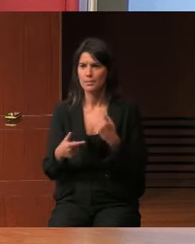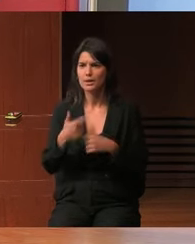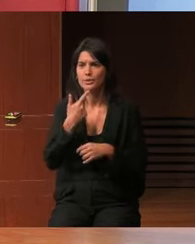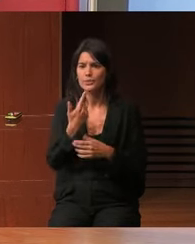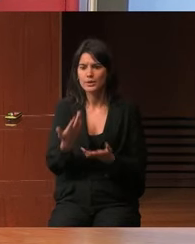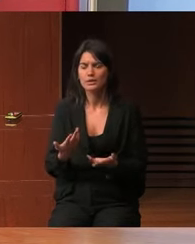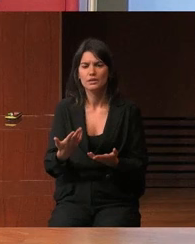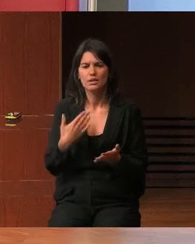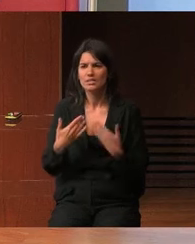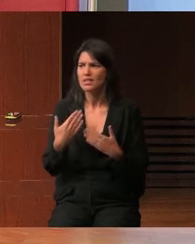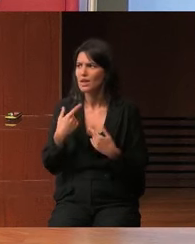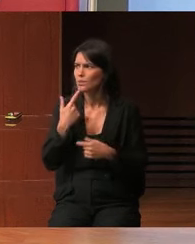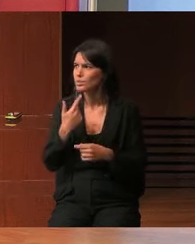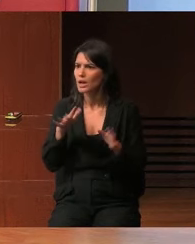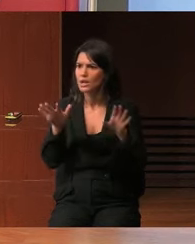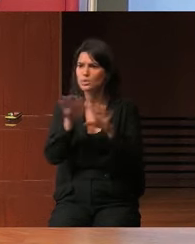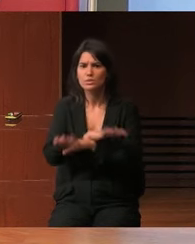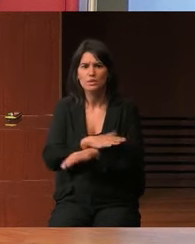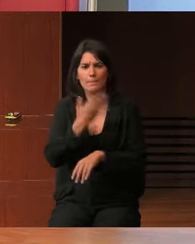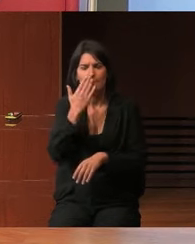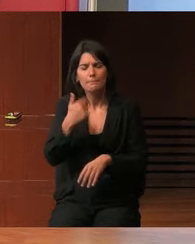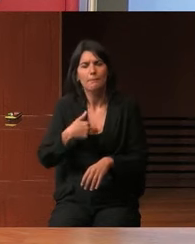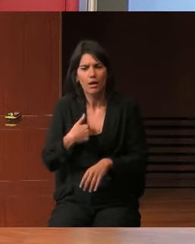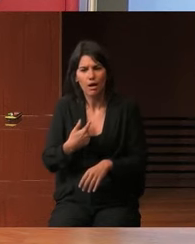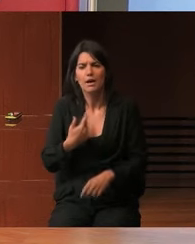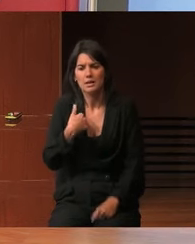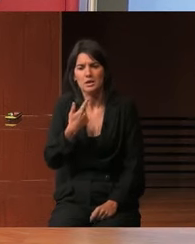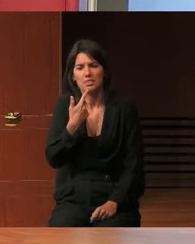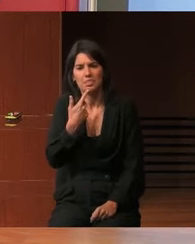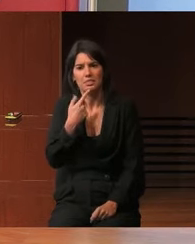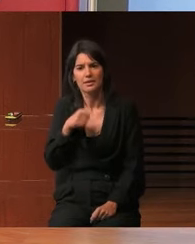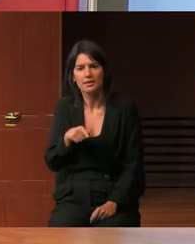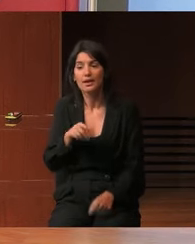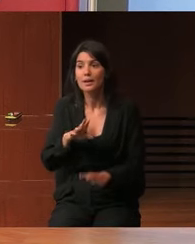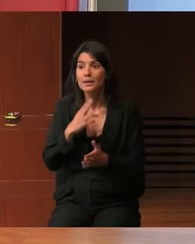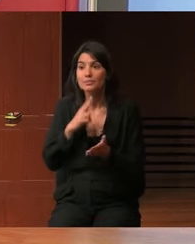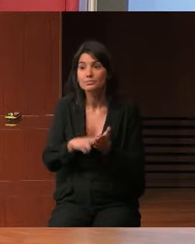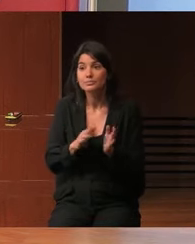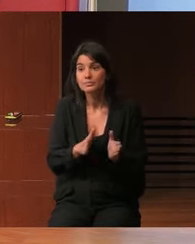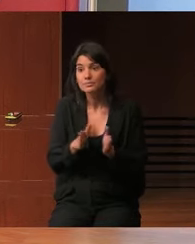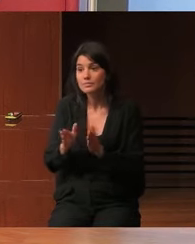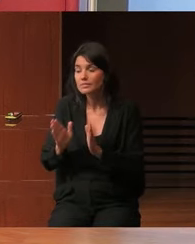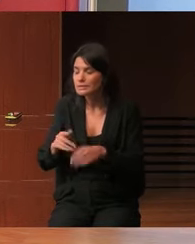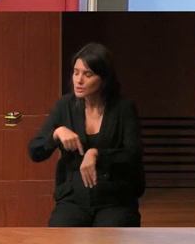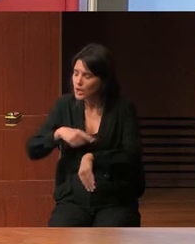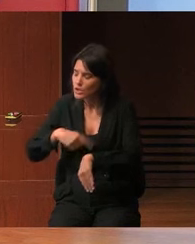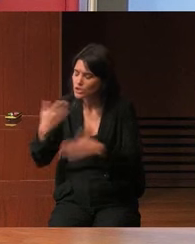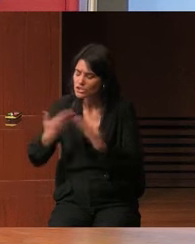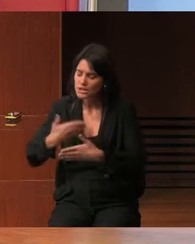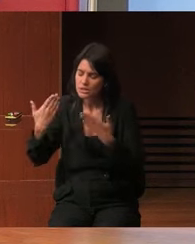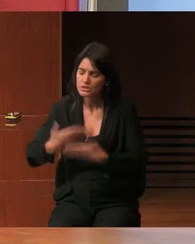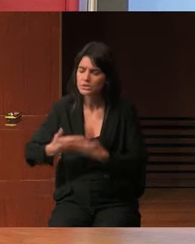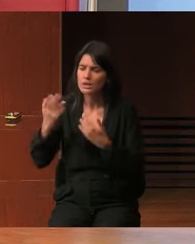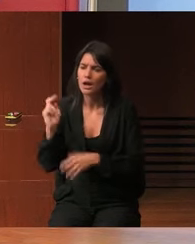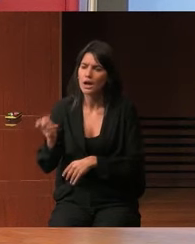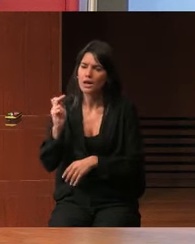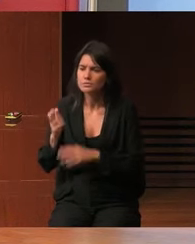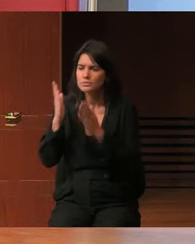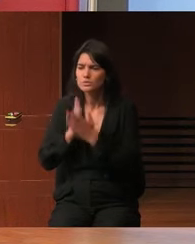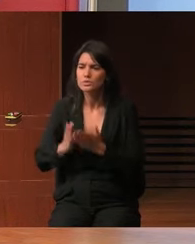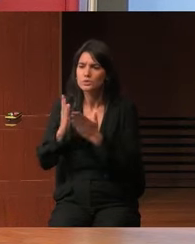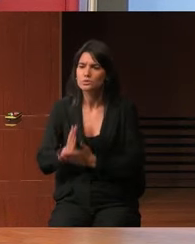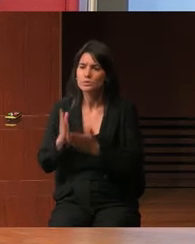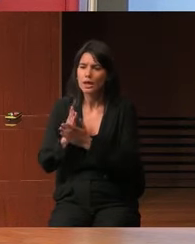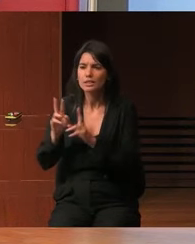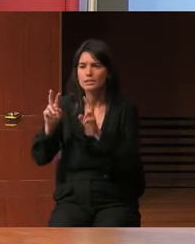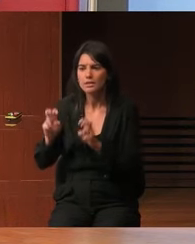que me dão muito rapidamente a ilusão de compreensão, versus o ser preciso eu estar horas, dias, anos a estudar um tema